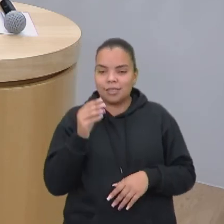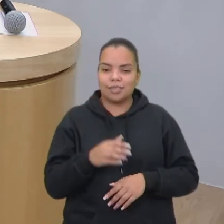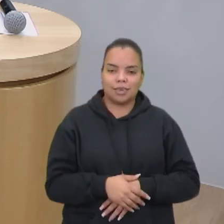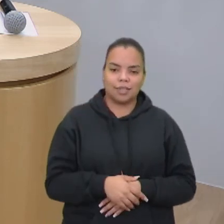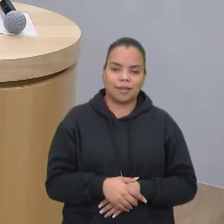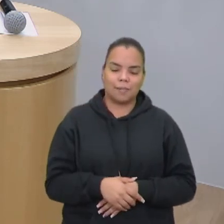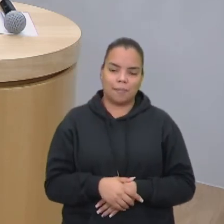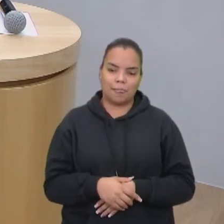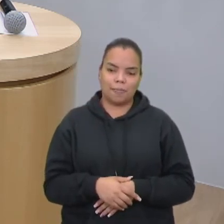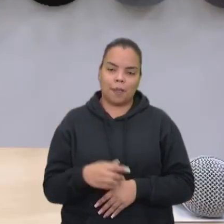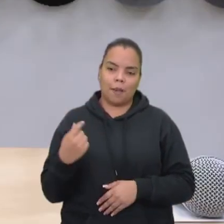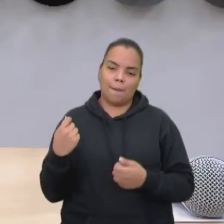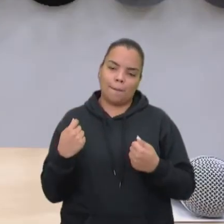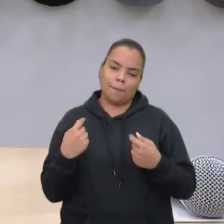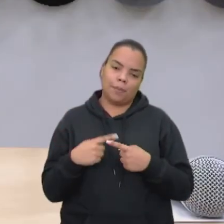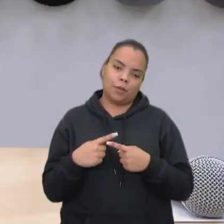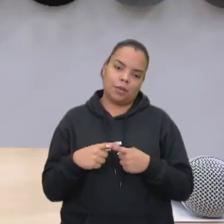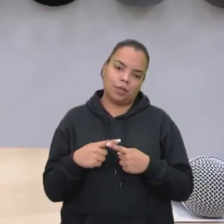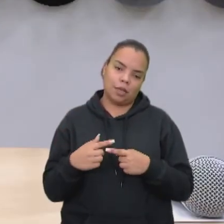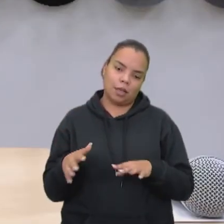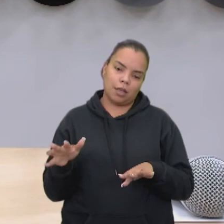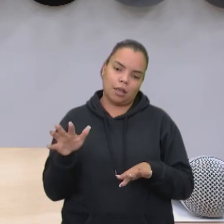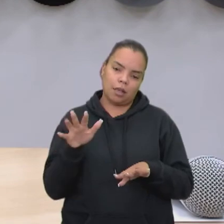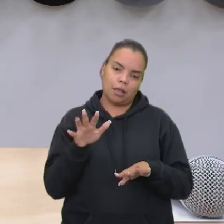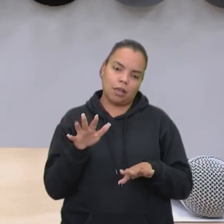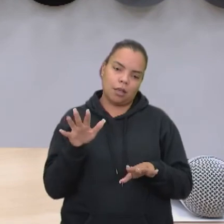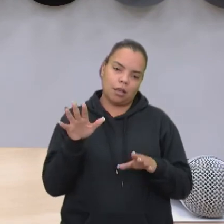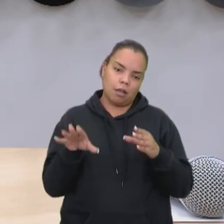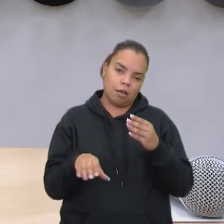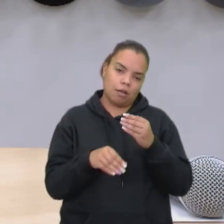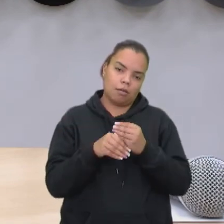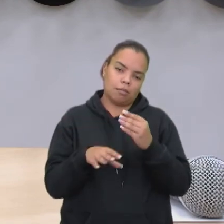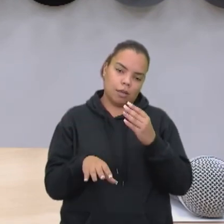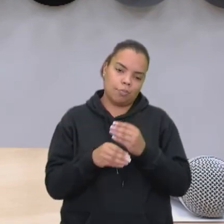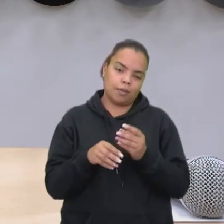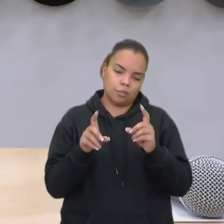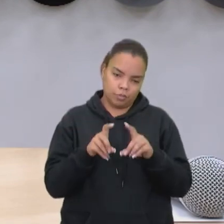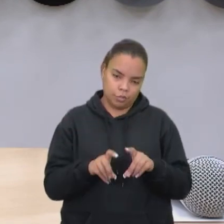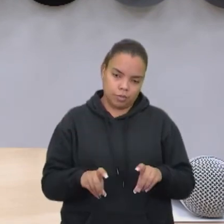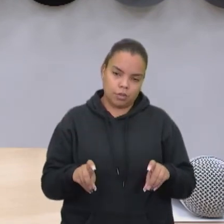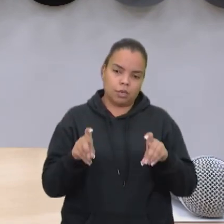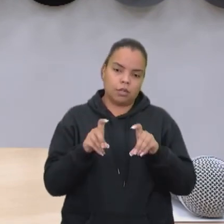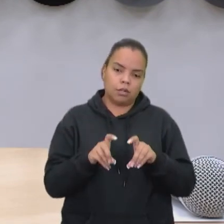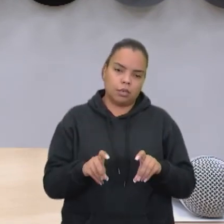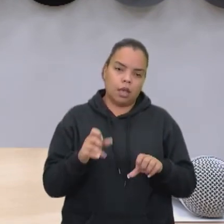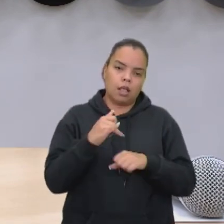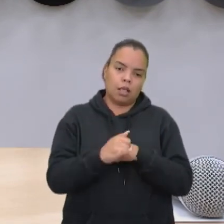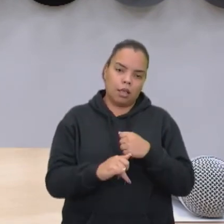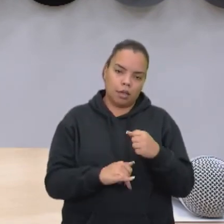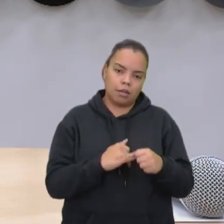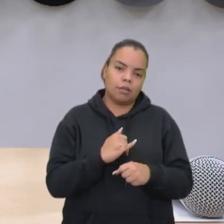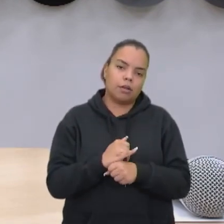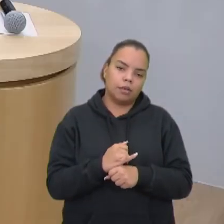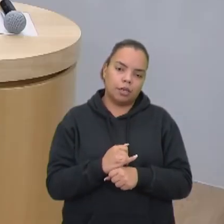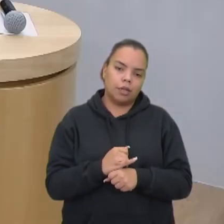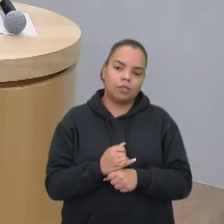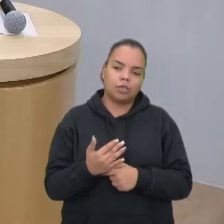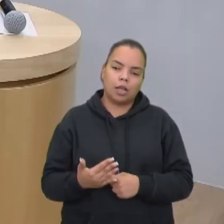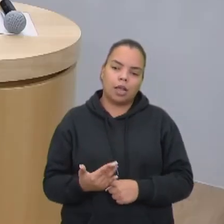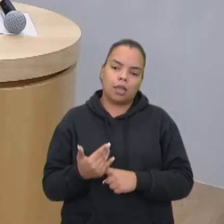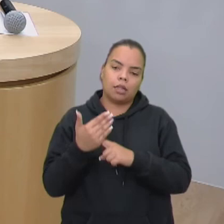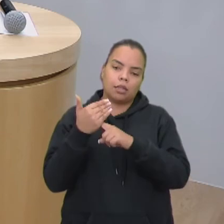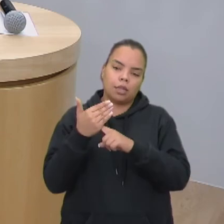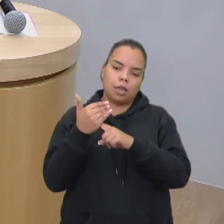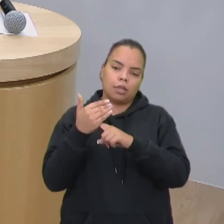todos fomos engolidos por essa nova tendência que foi a questão da informática, da internet, né? E os smartphones. A tecnologia.